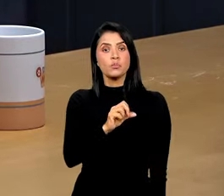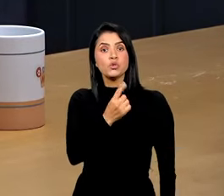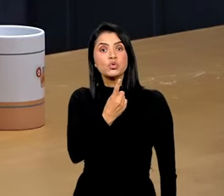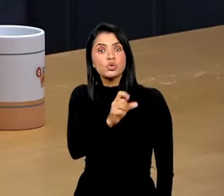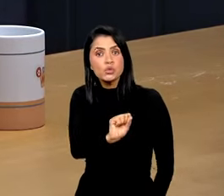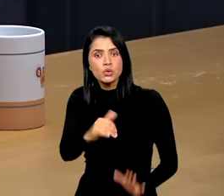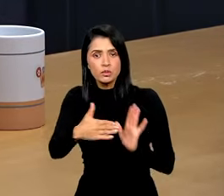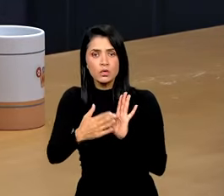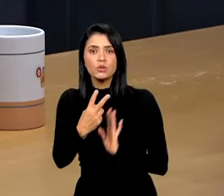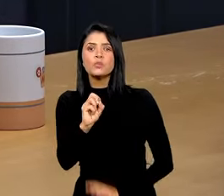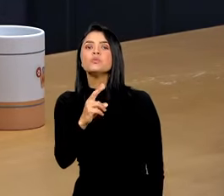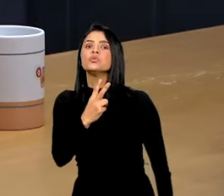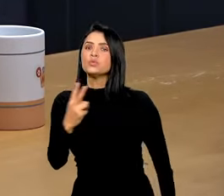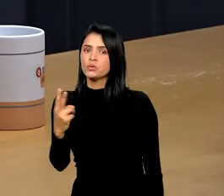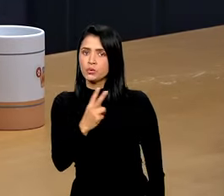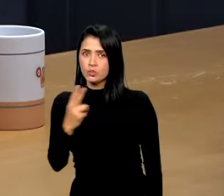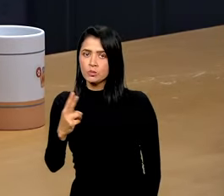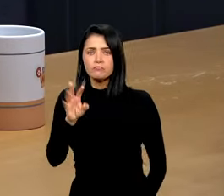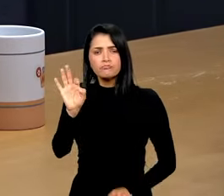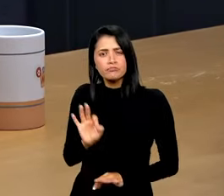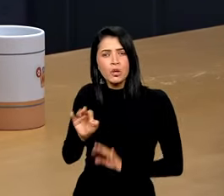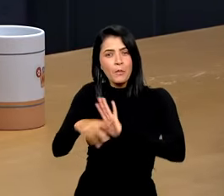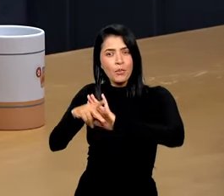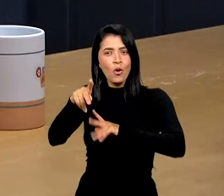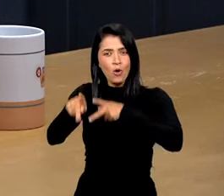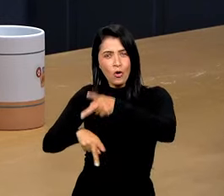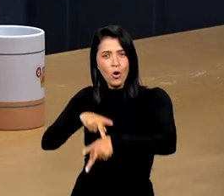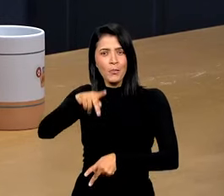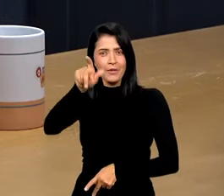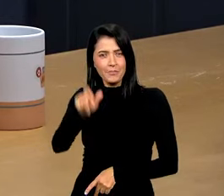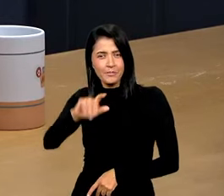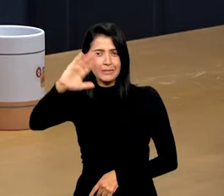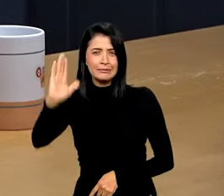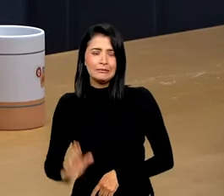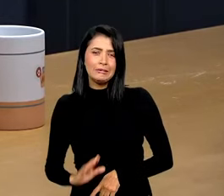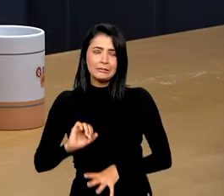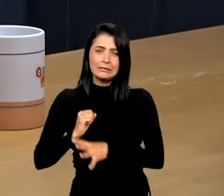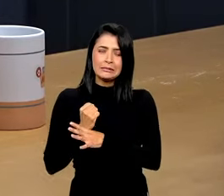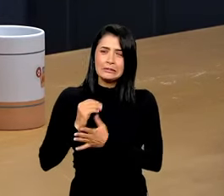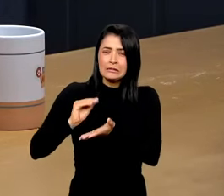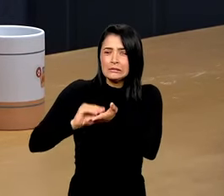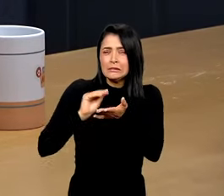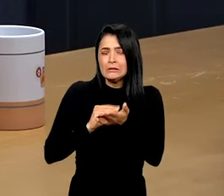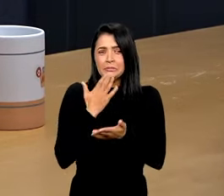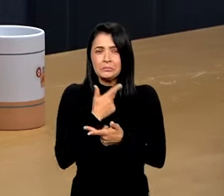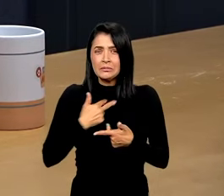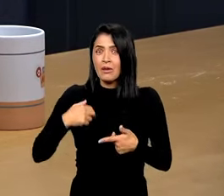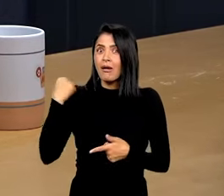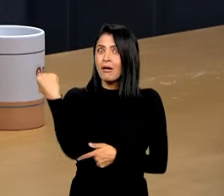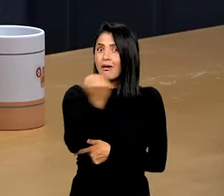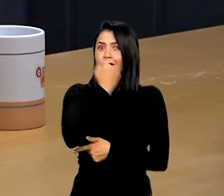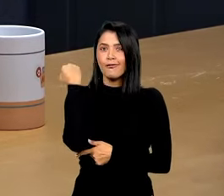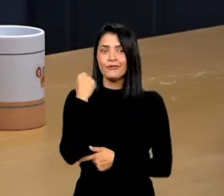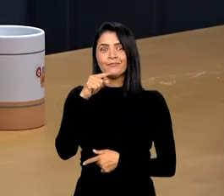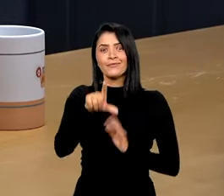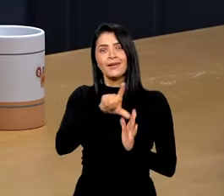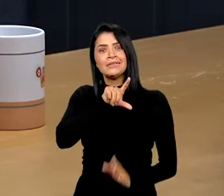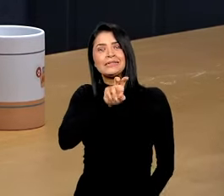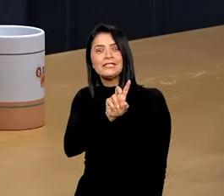2022, o percentual de brasileiros em situação de insegurança alimentar grave passou de 5,8%